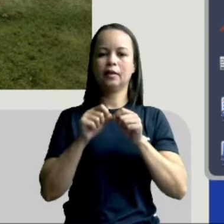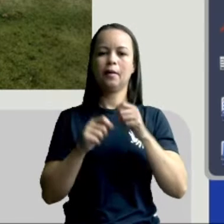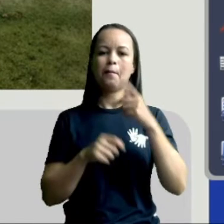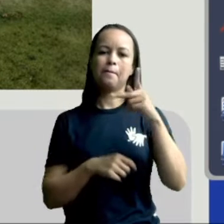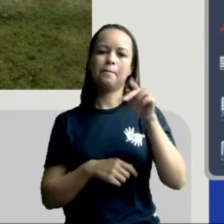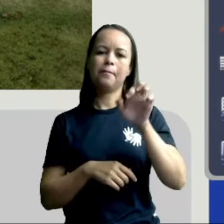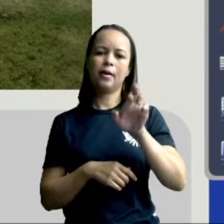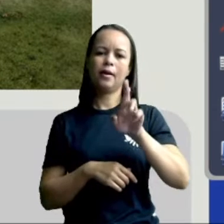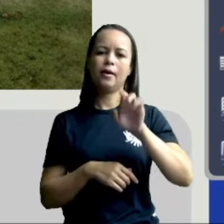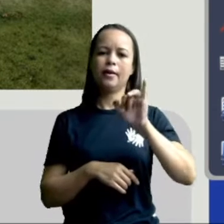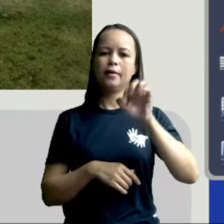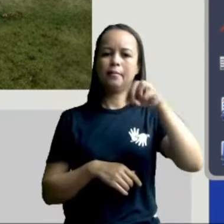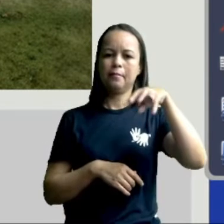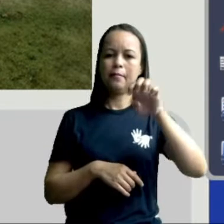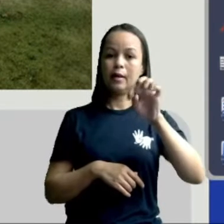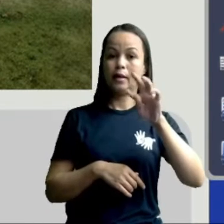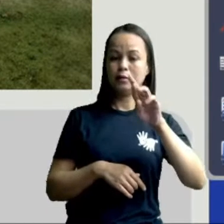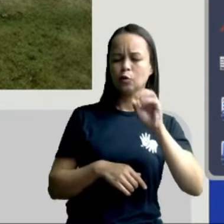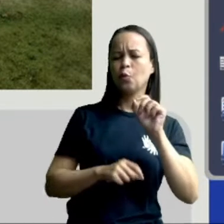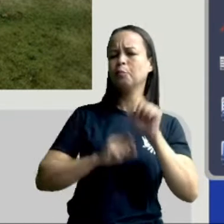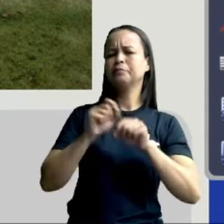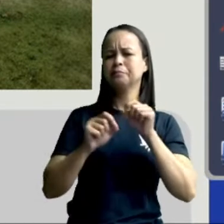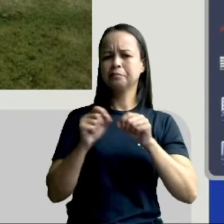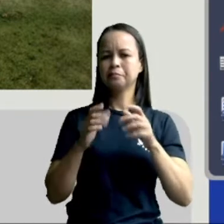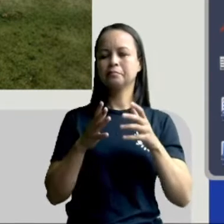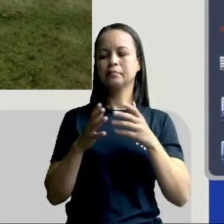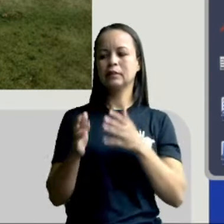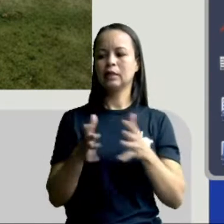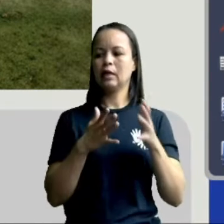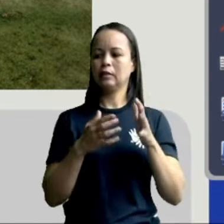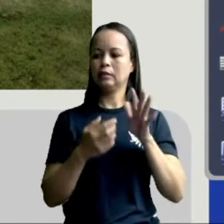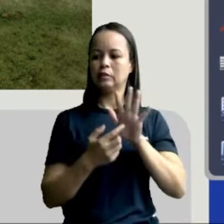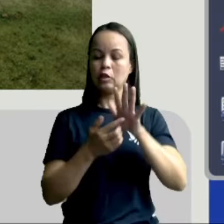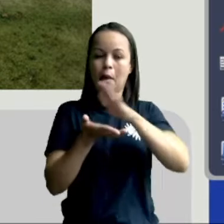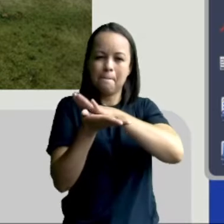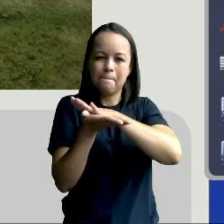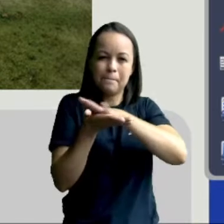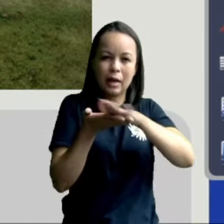perímetro? Então, perímetro de figuras planas indica